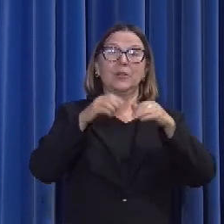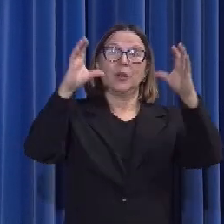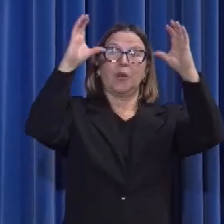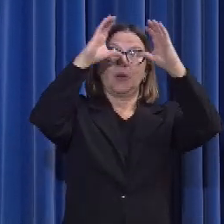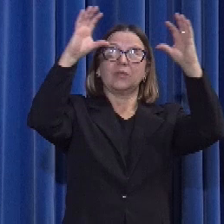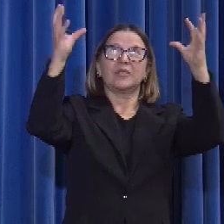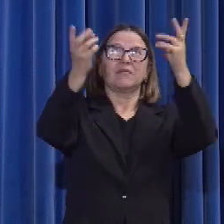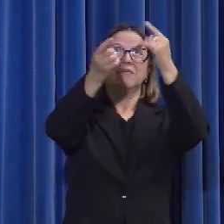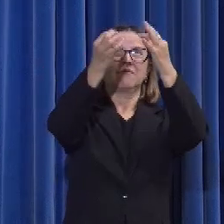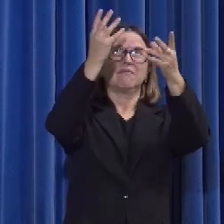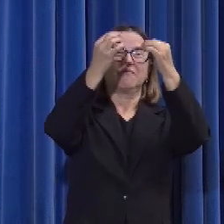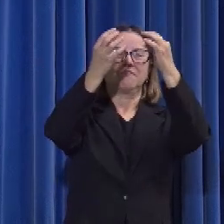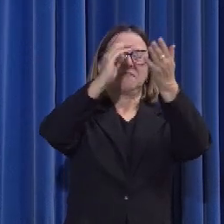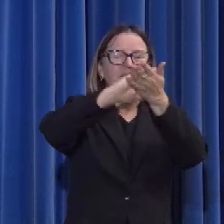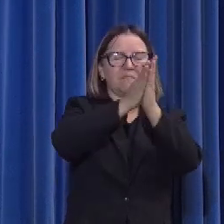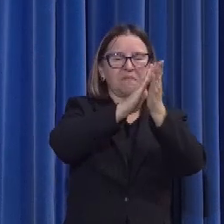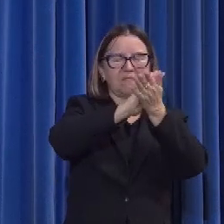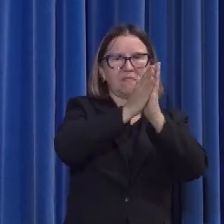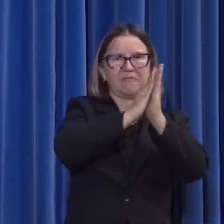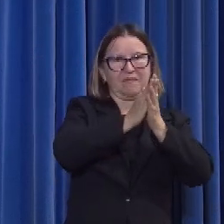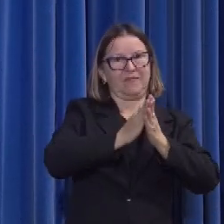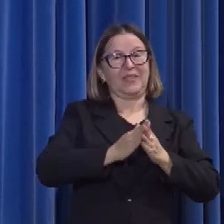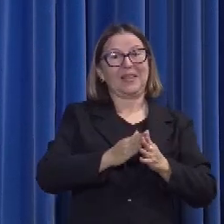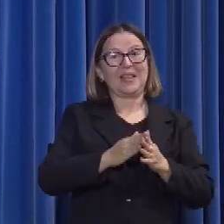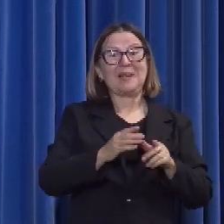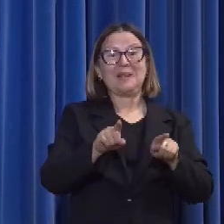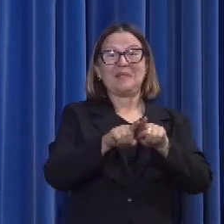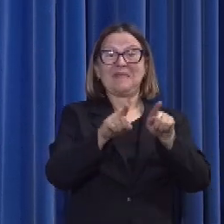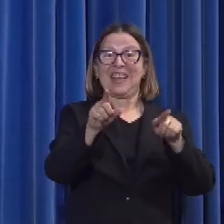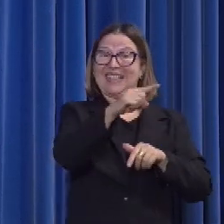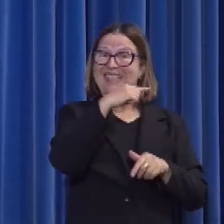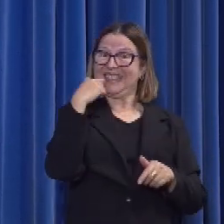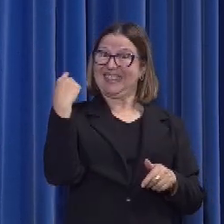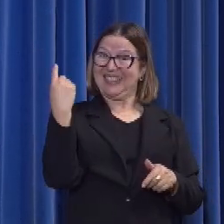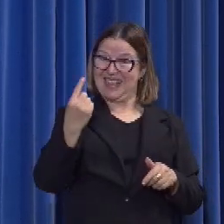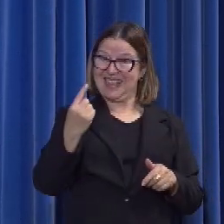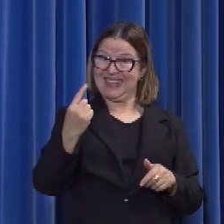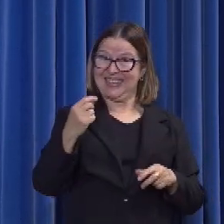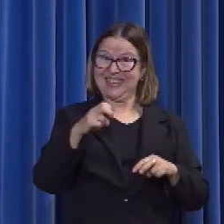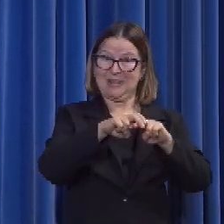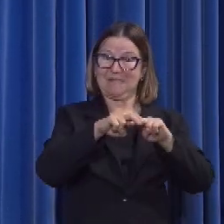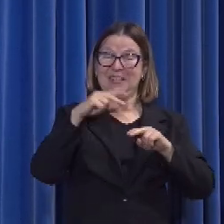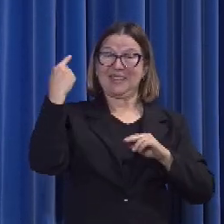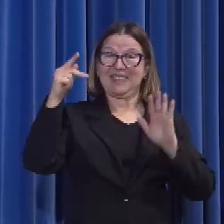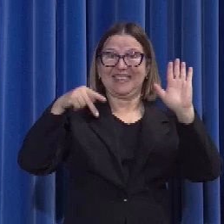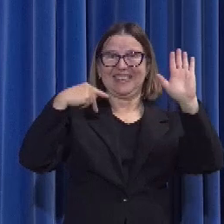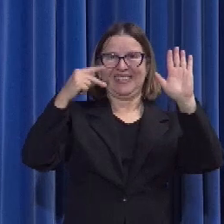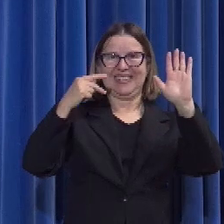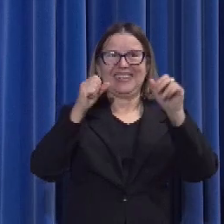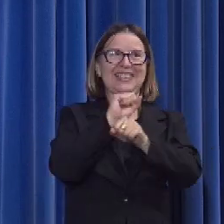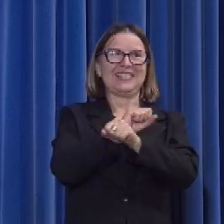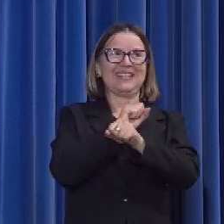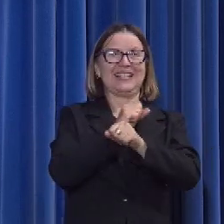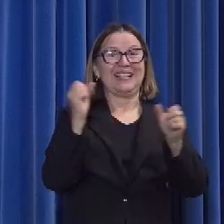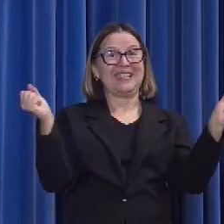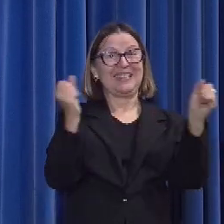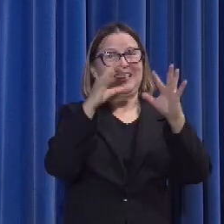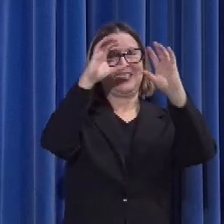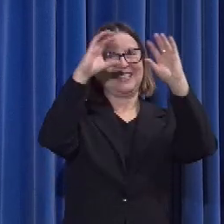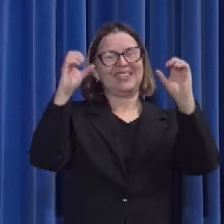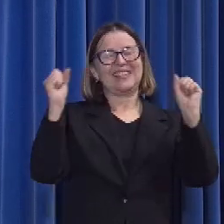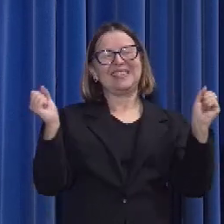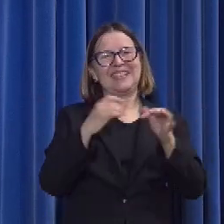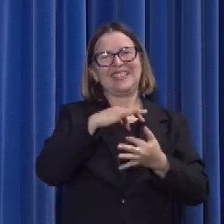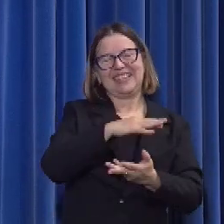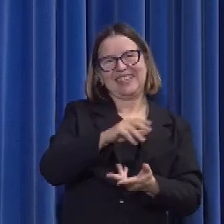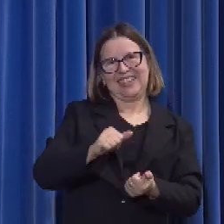os elementos abrasados se derreterão. Nós, porém, segundo a sua promessa, esperamos novo céu e nova terra,